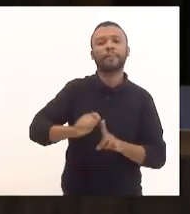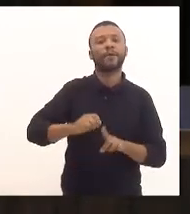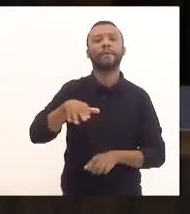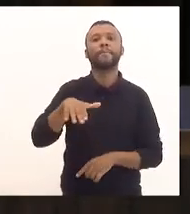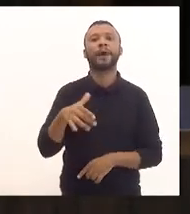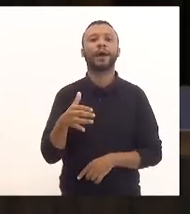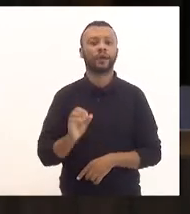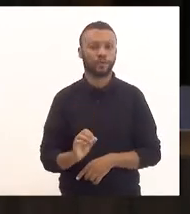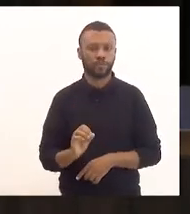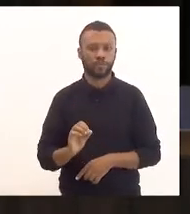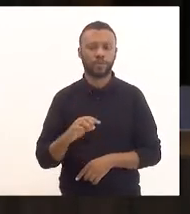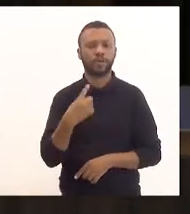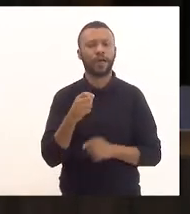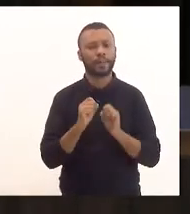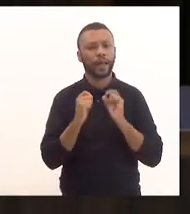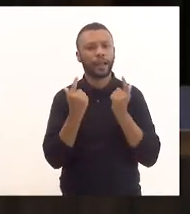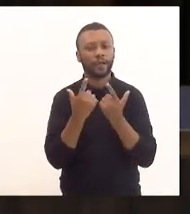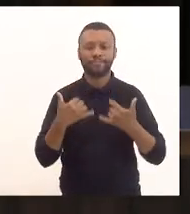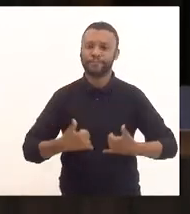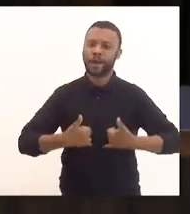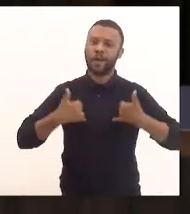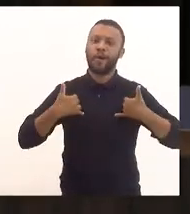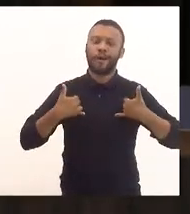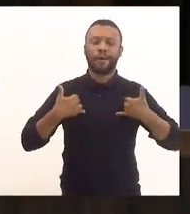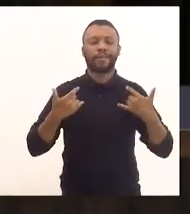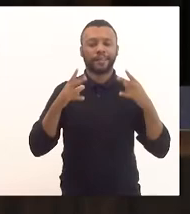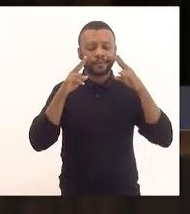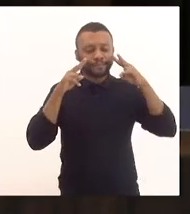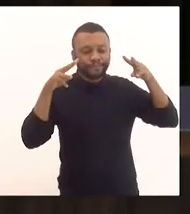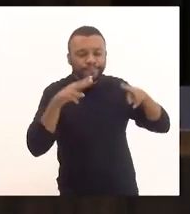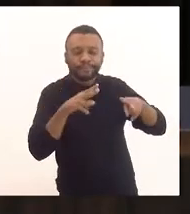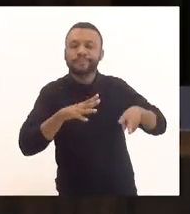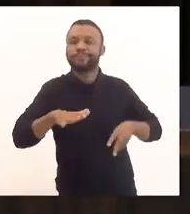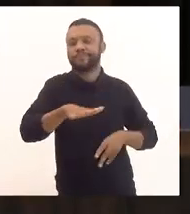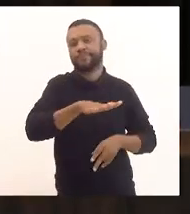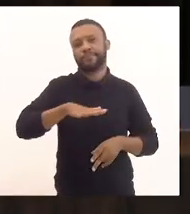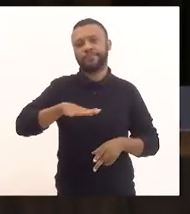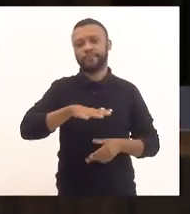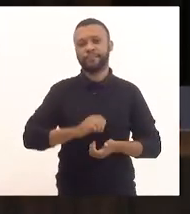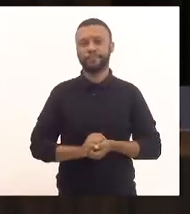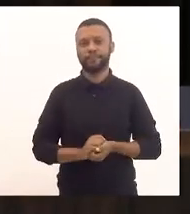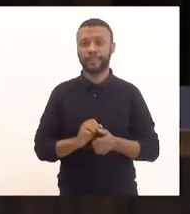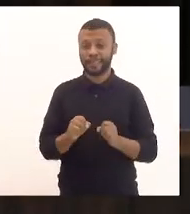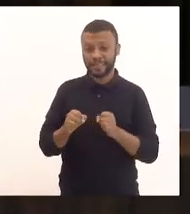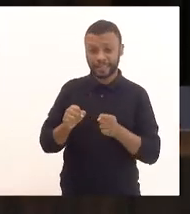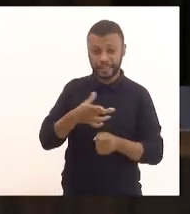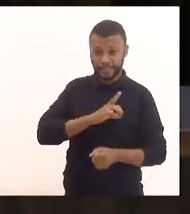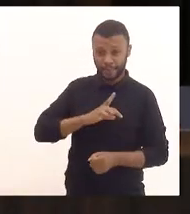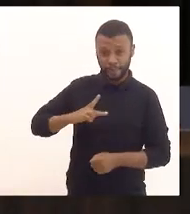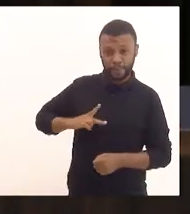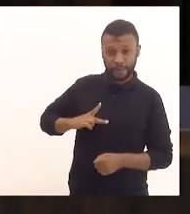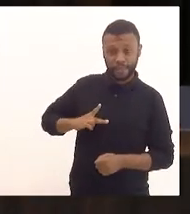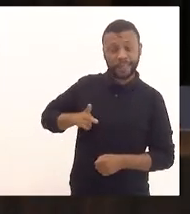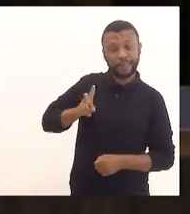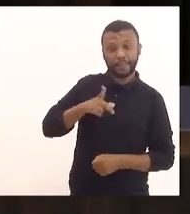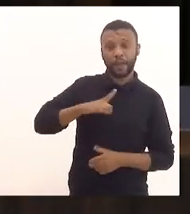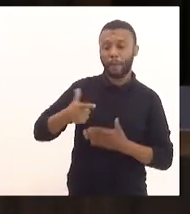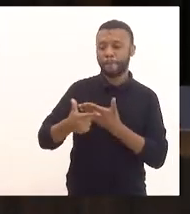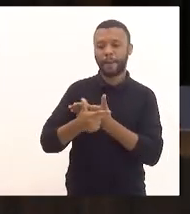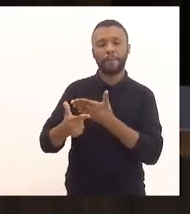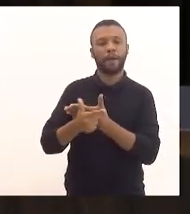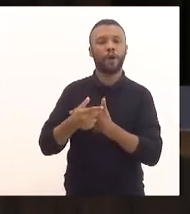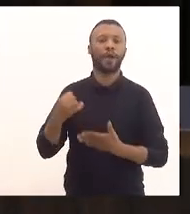nós lá nós da alerj É uma honra poder prestar esse reconhecimento a Defensoria Pública que sempre cumpre um papel